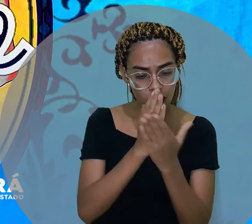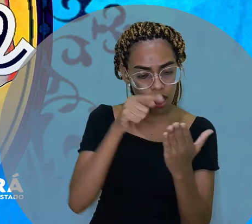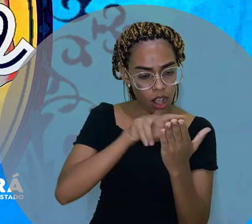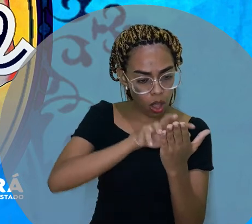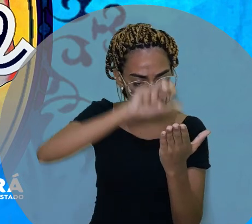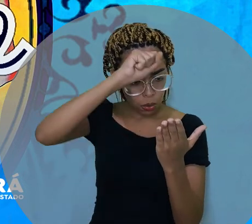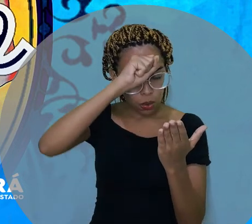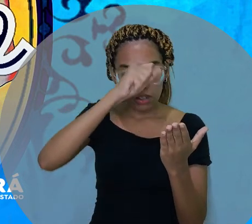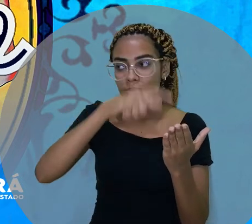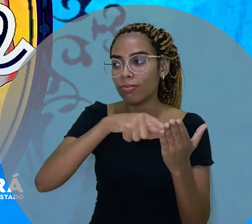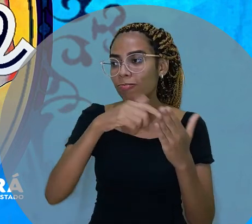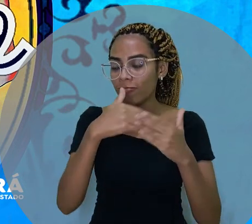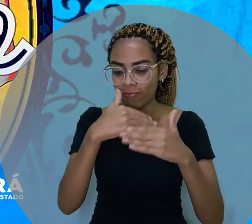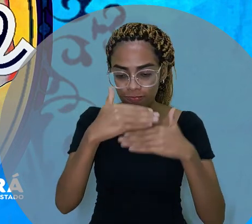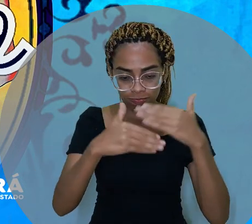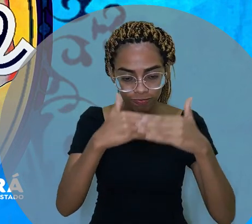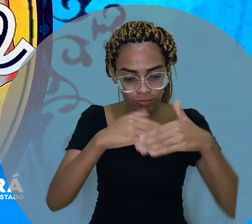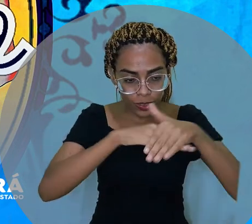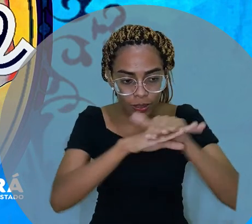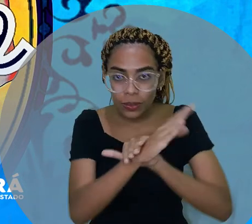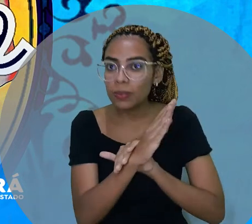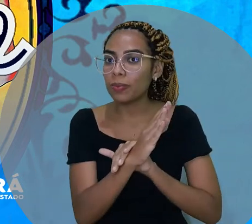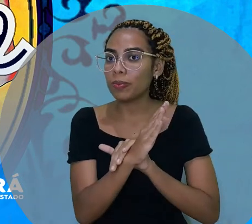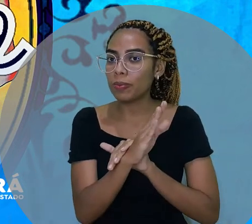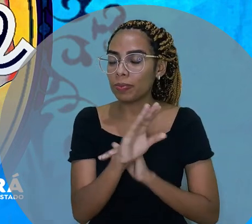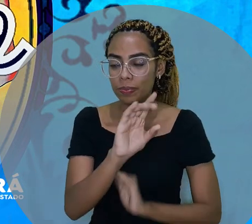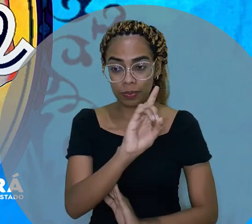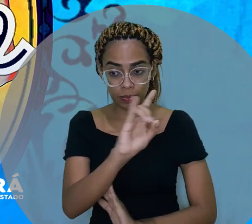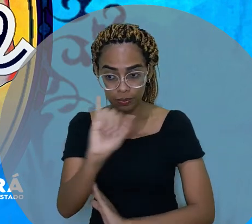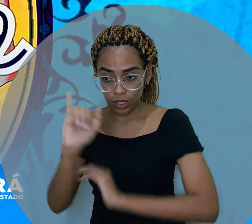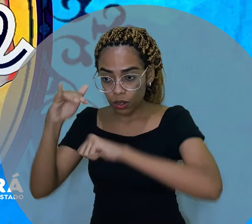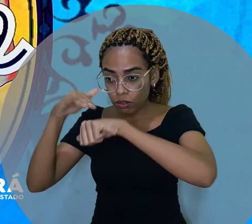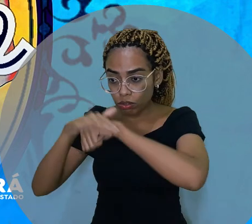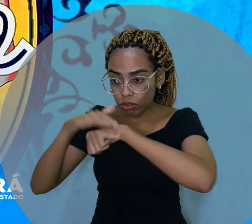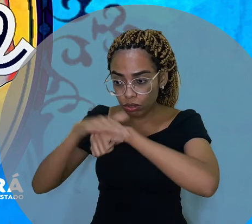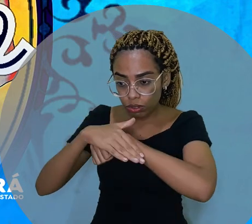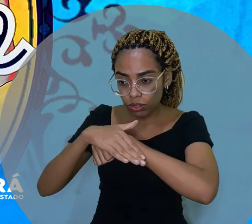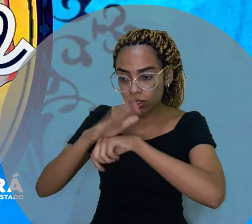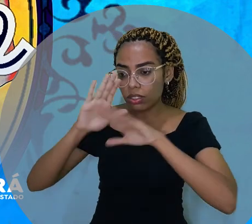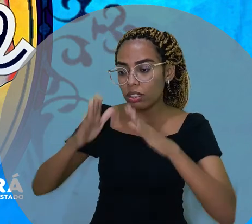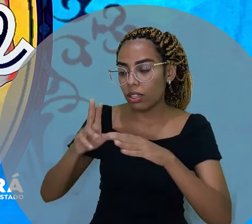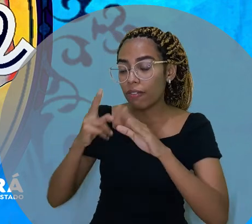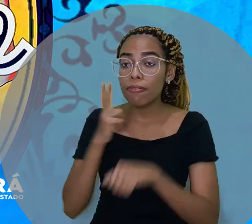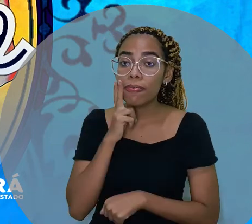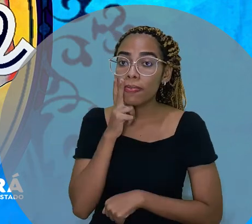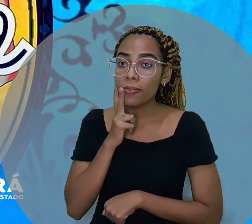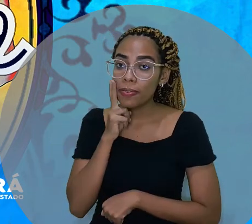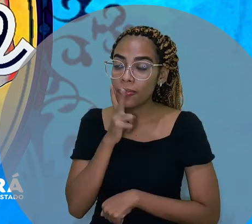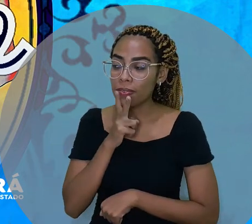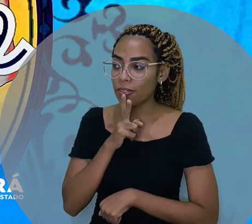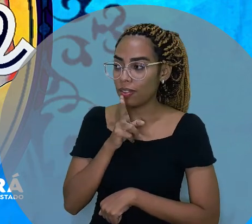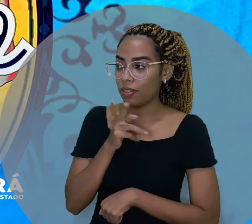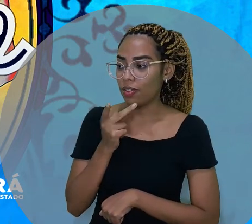aprendera nos livros paciência e resiliência platônicas. Certa